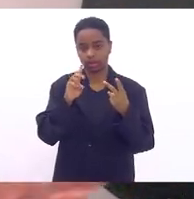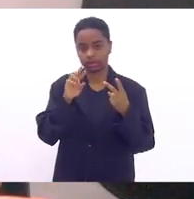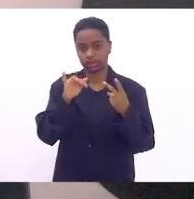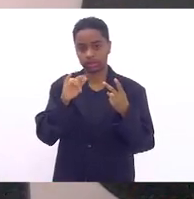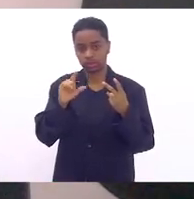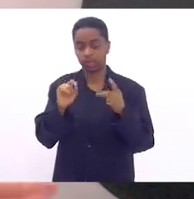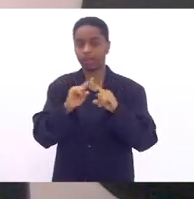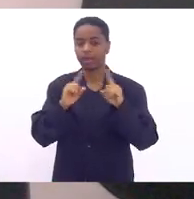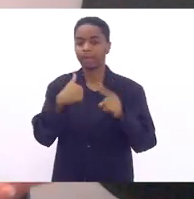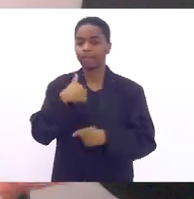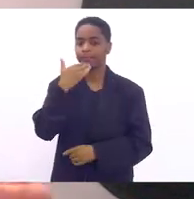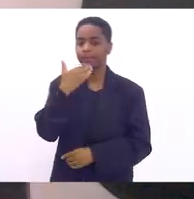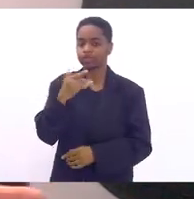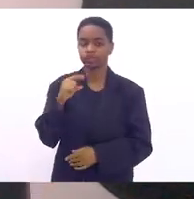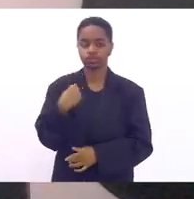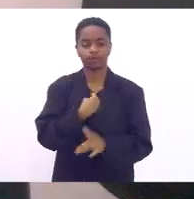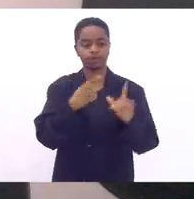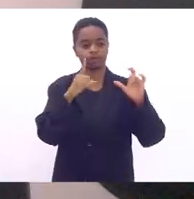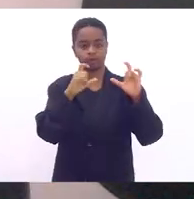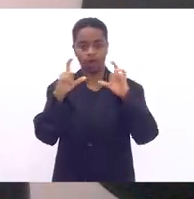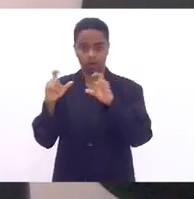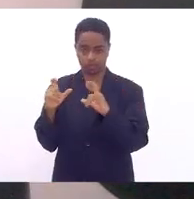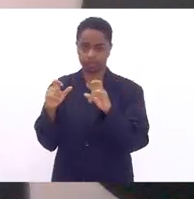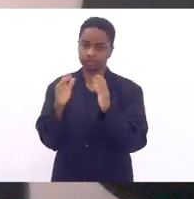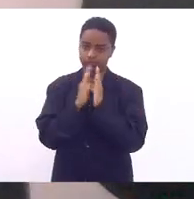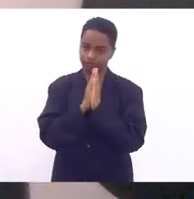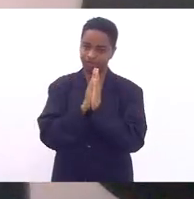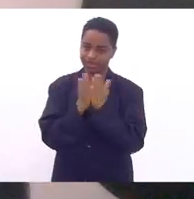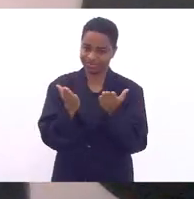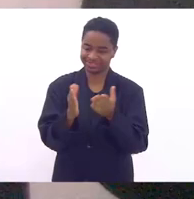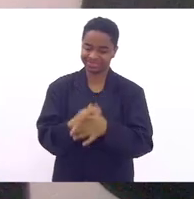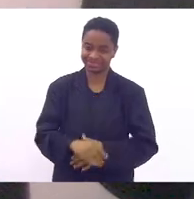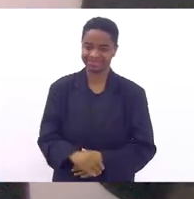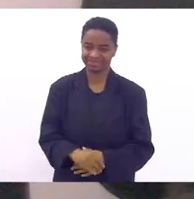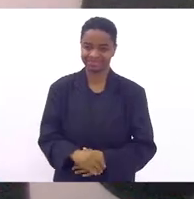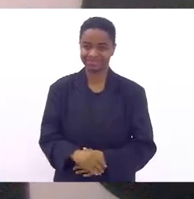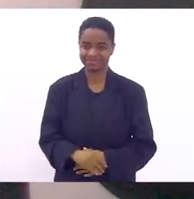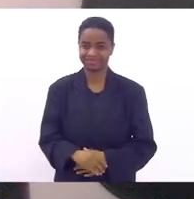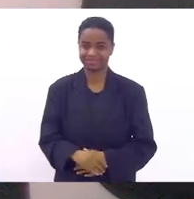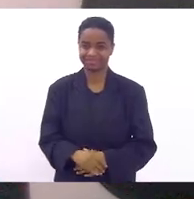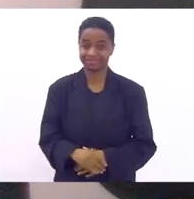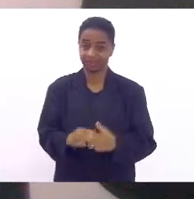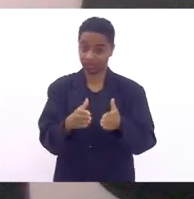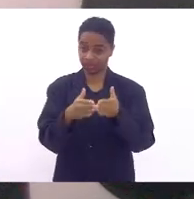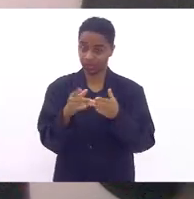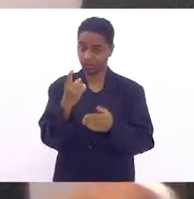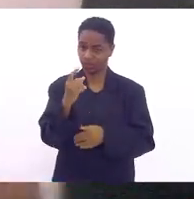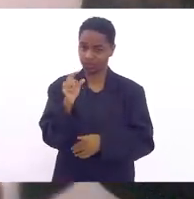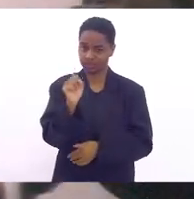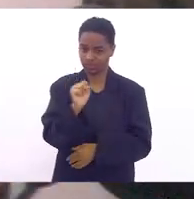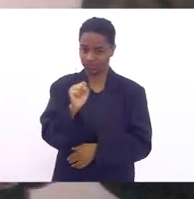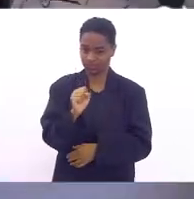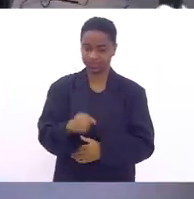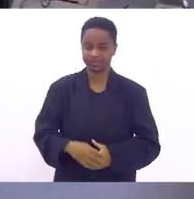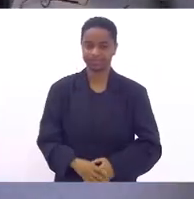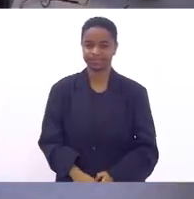pra gente tirar uma fotinho né deputada Marta por favor né vocês me dão licença só um